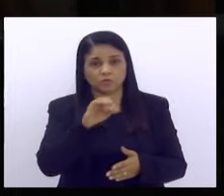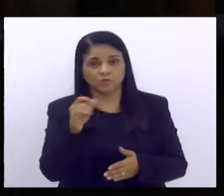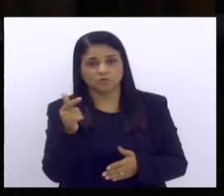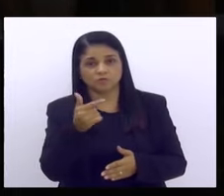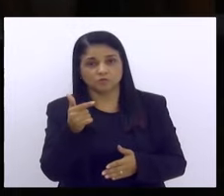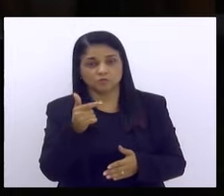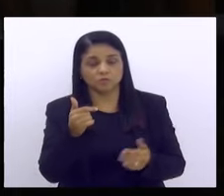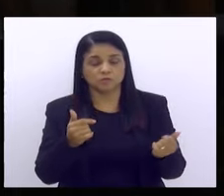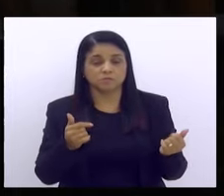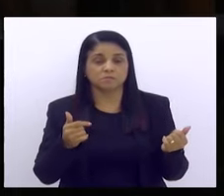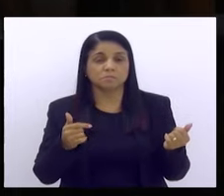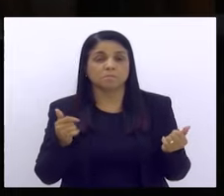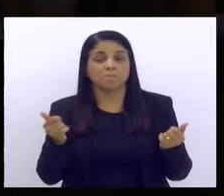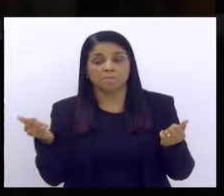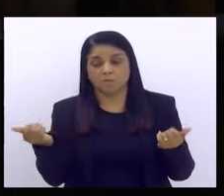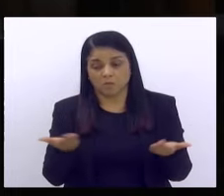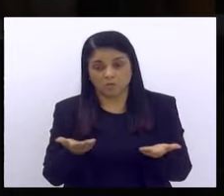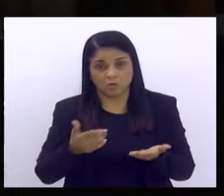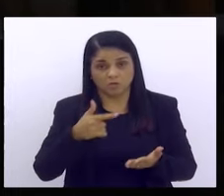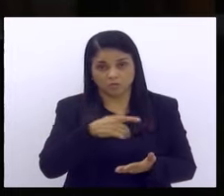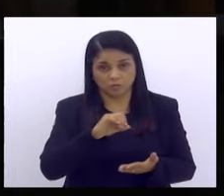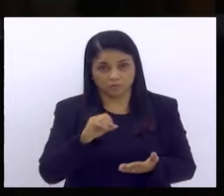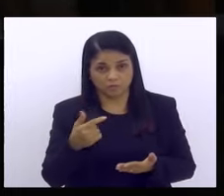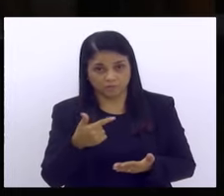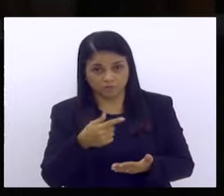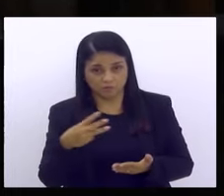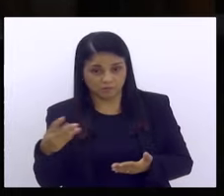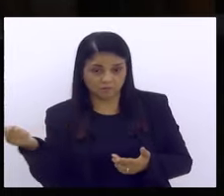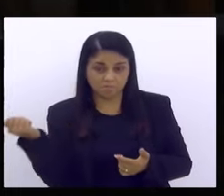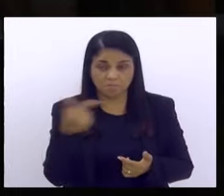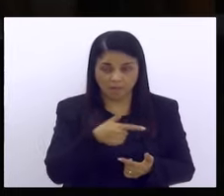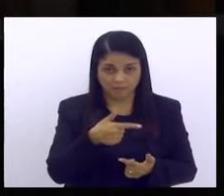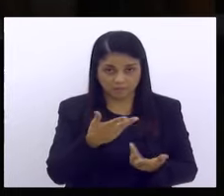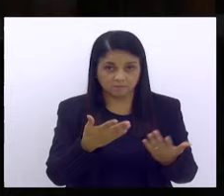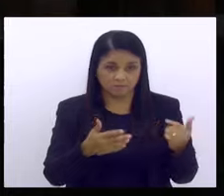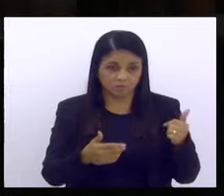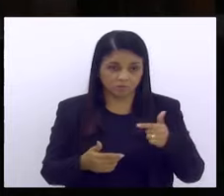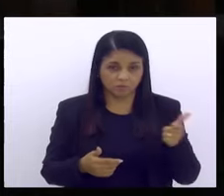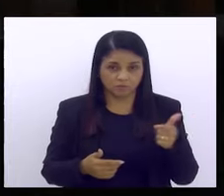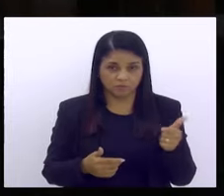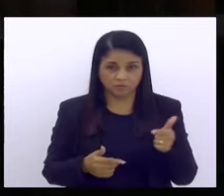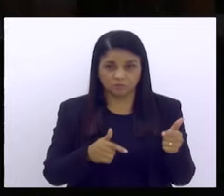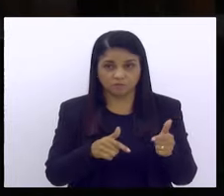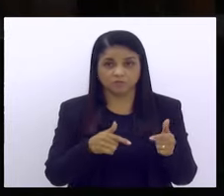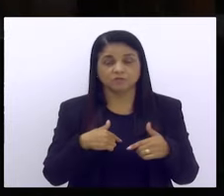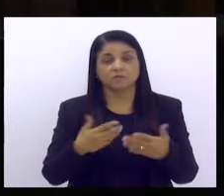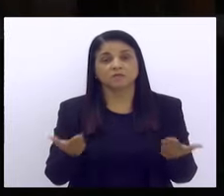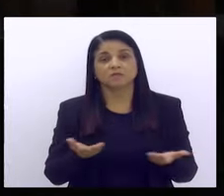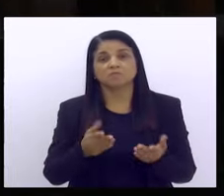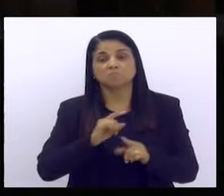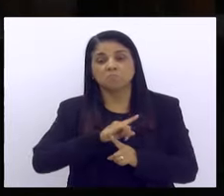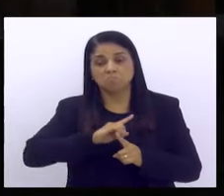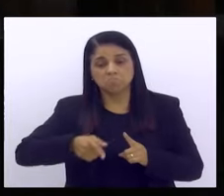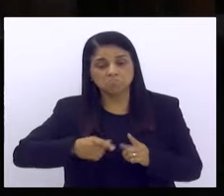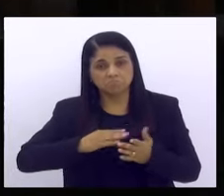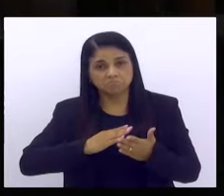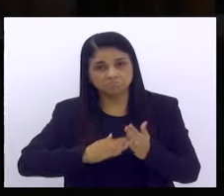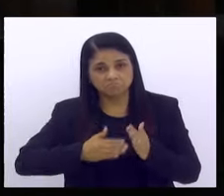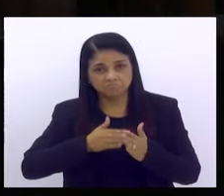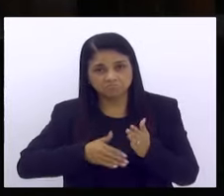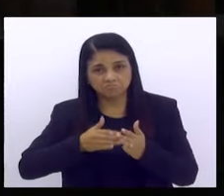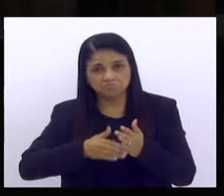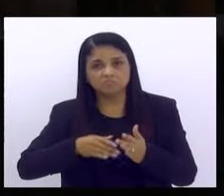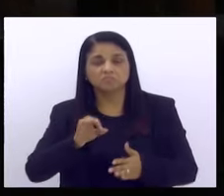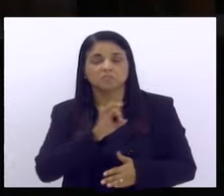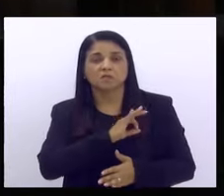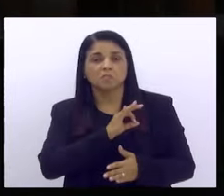quando dizem aqui que a DPF 635 impediu da polícia entrar dentro das favelas. Quem mora na favela sabe que a polícia